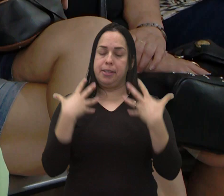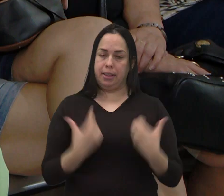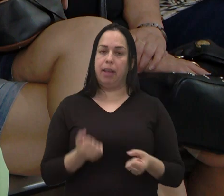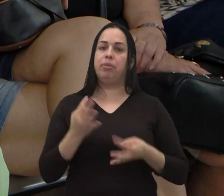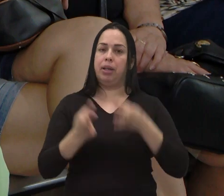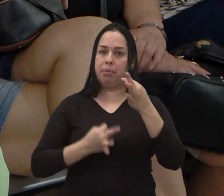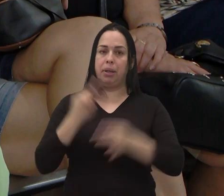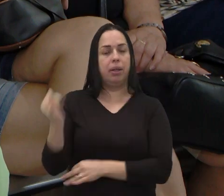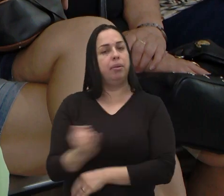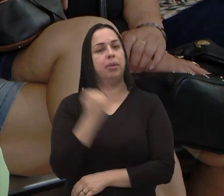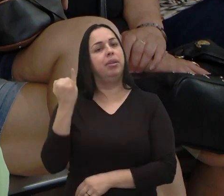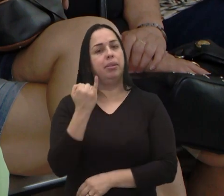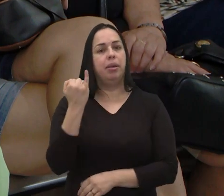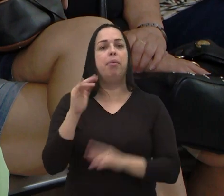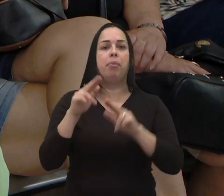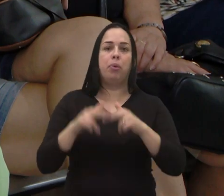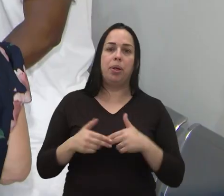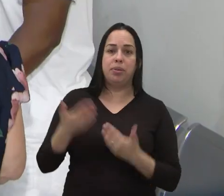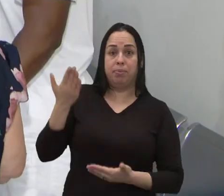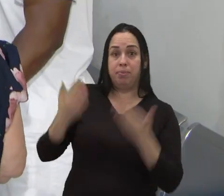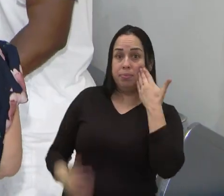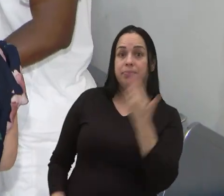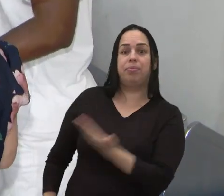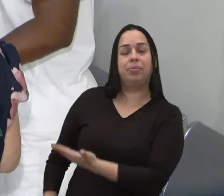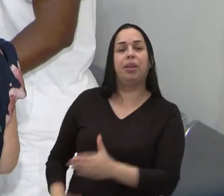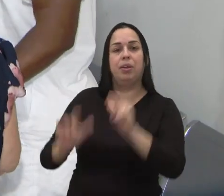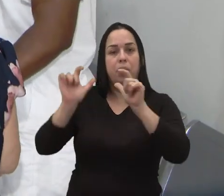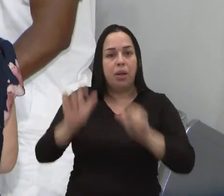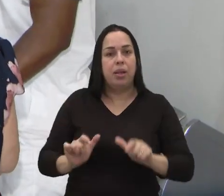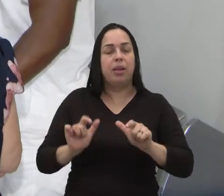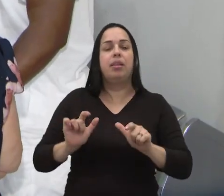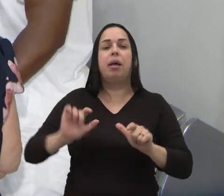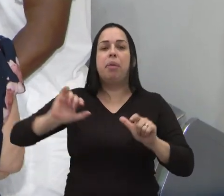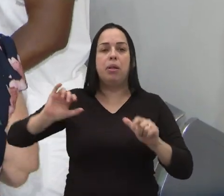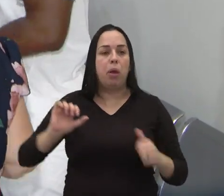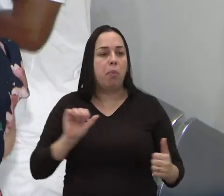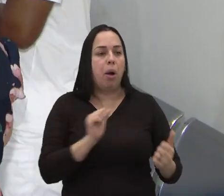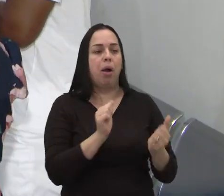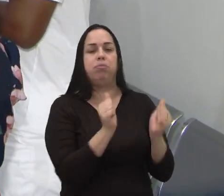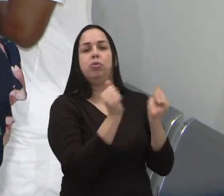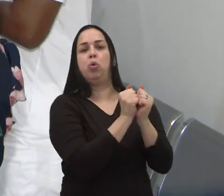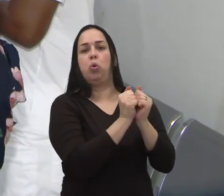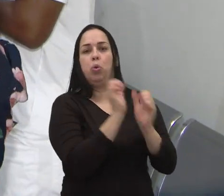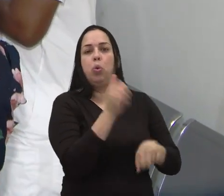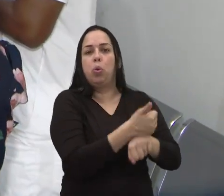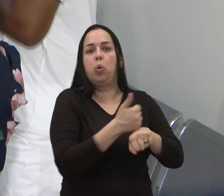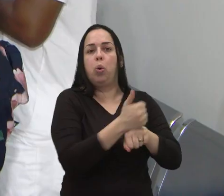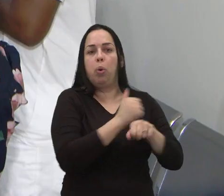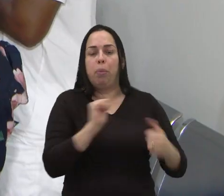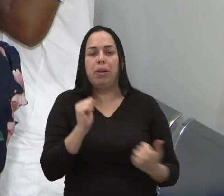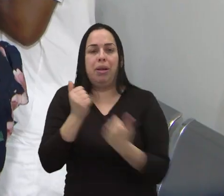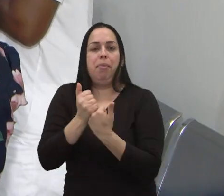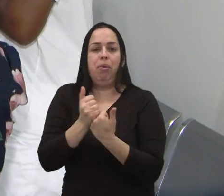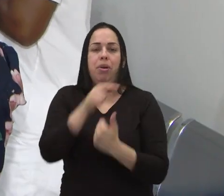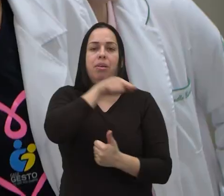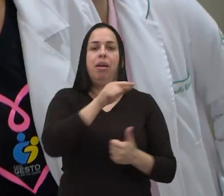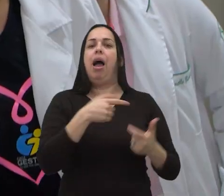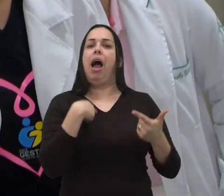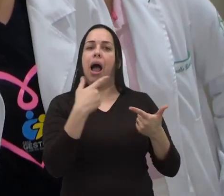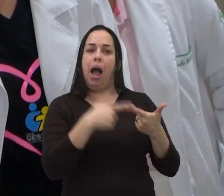o tratamento é um passo importante. Na Casa Gesto, esse processo é realizado com o suporte de toda uma rede de